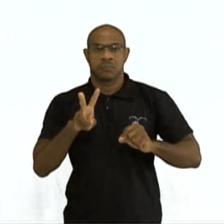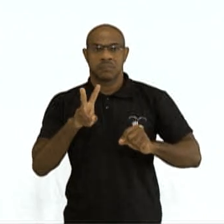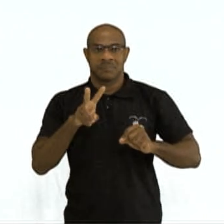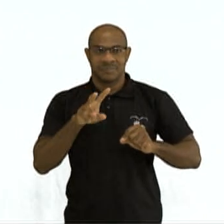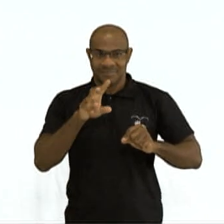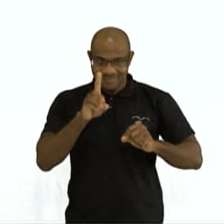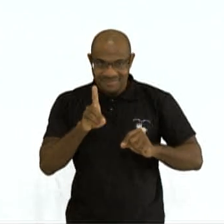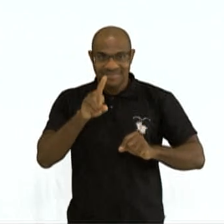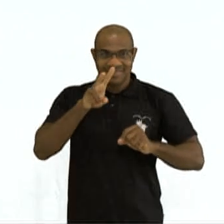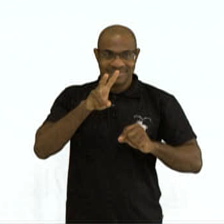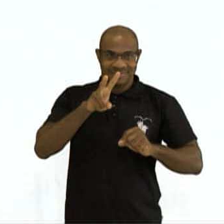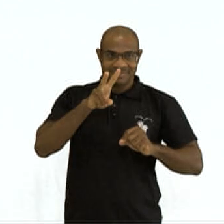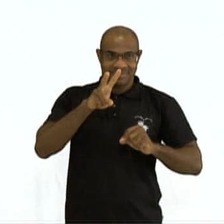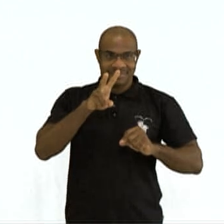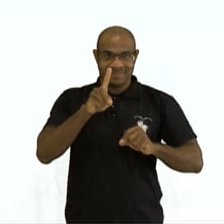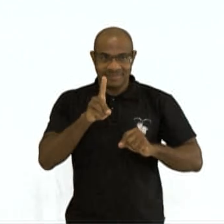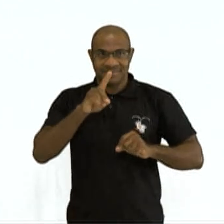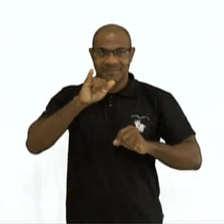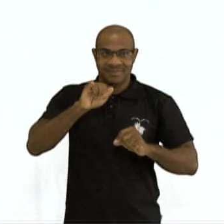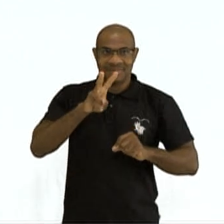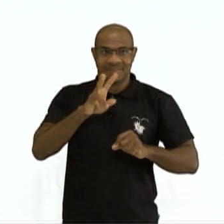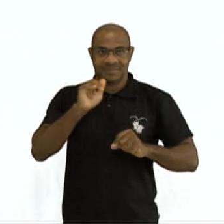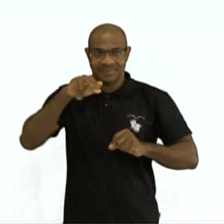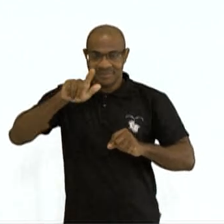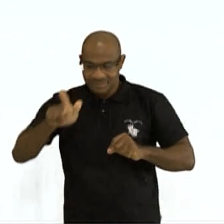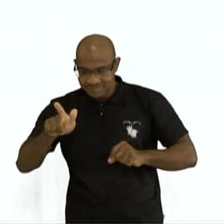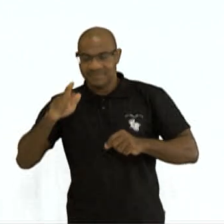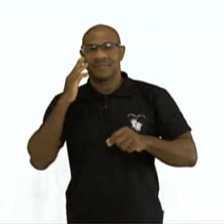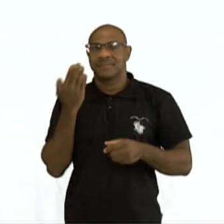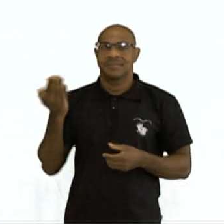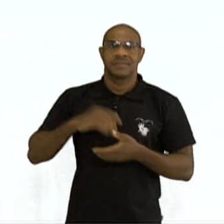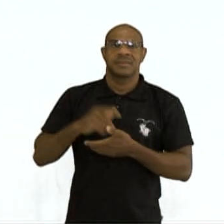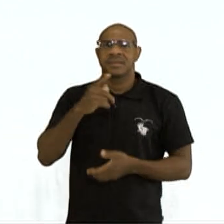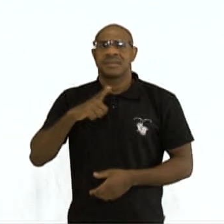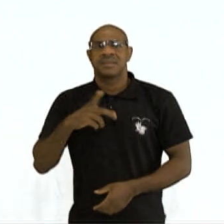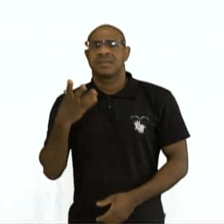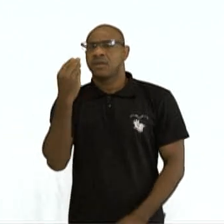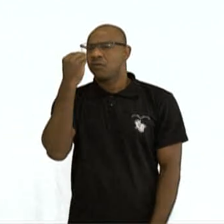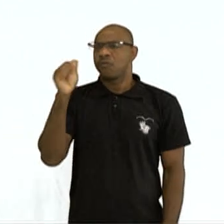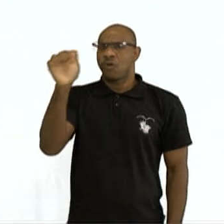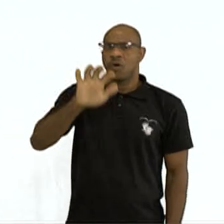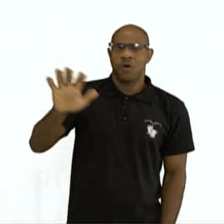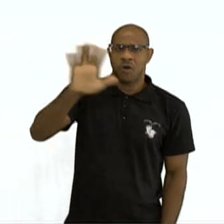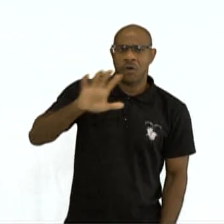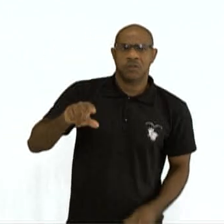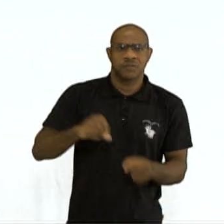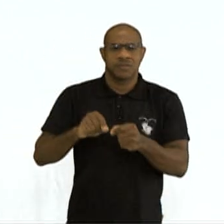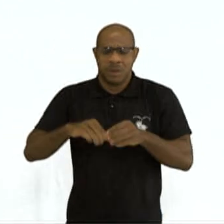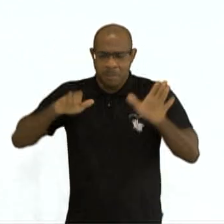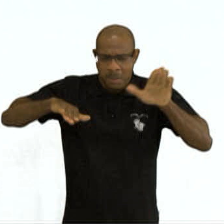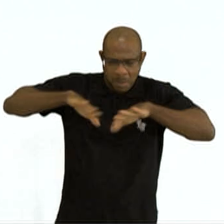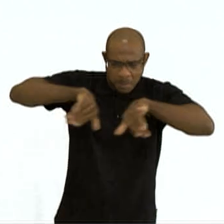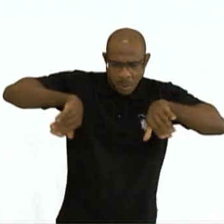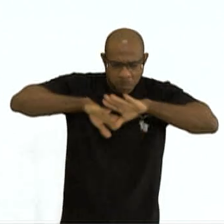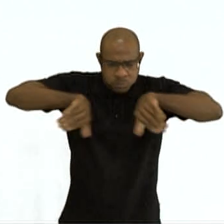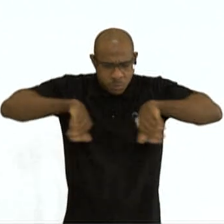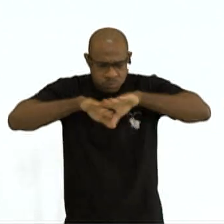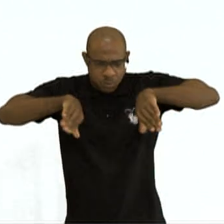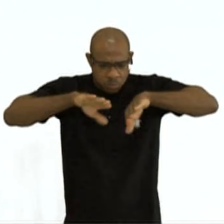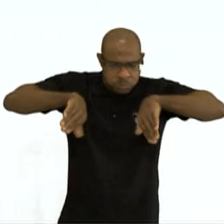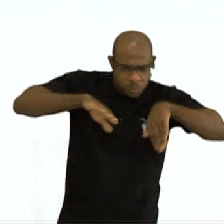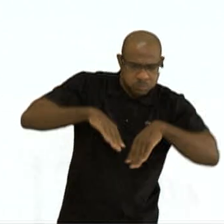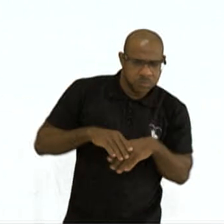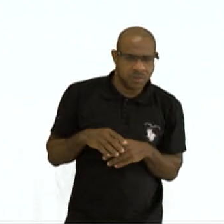gente observar a parte não verbal, nós temos imagens, né? Fotos de pessoas ali que fizeram um mergulho, né? Inclusive fotos muito